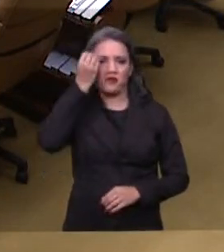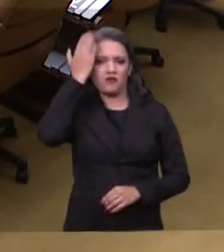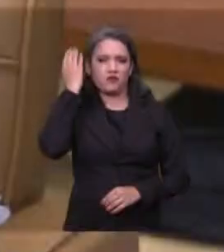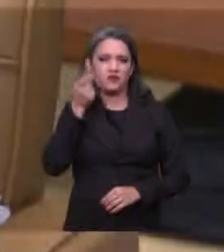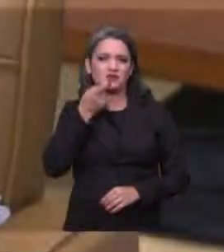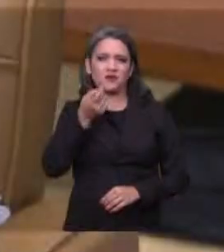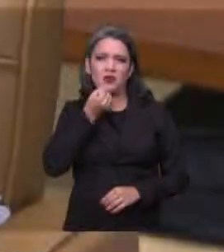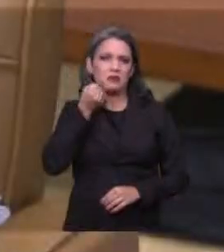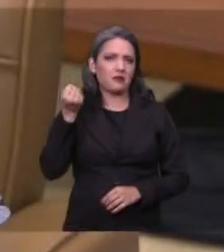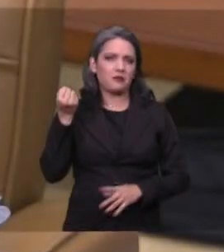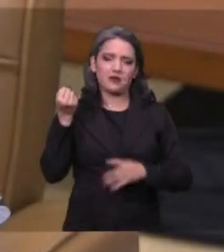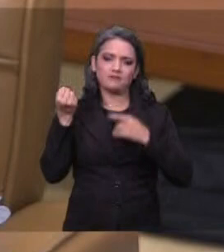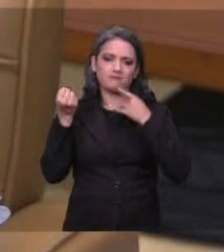O artigo 3º, parágrafo 2º,